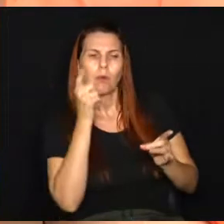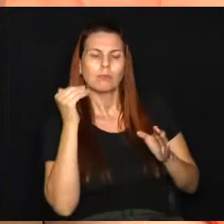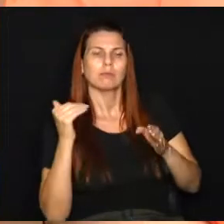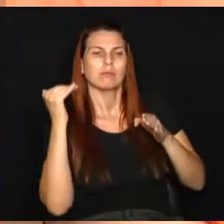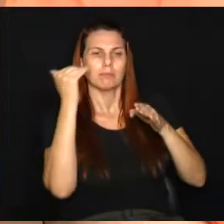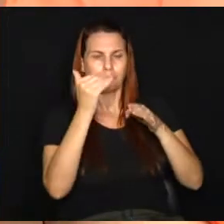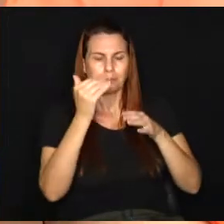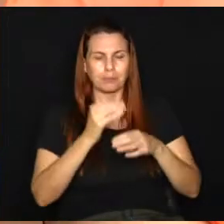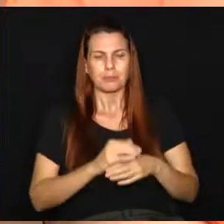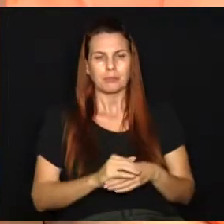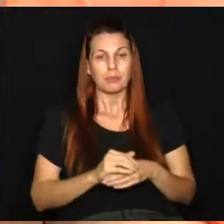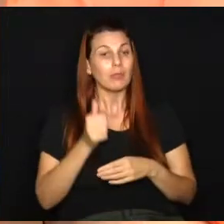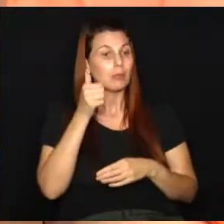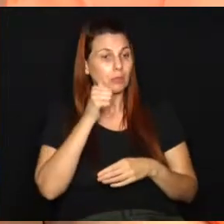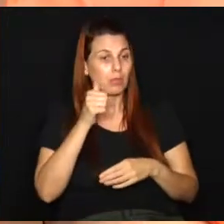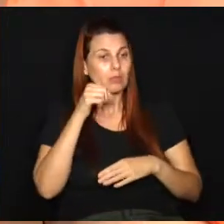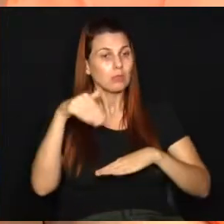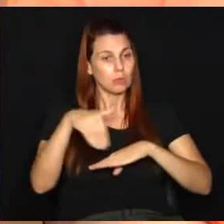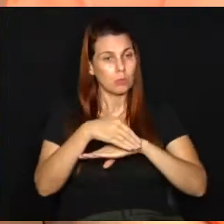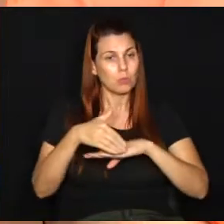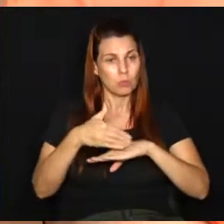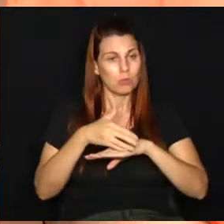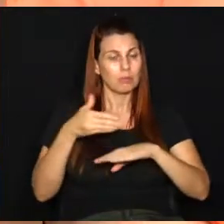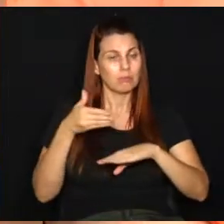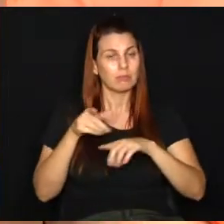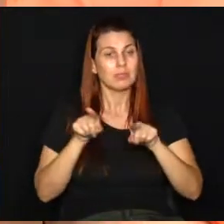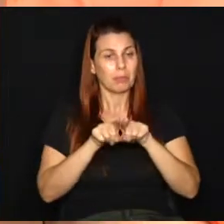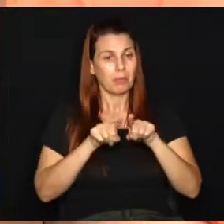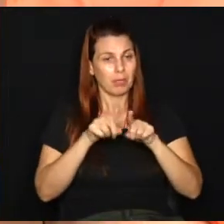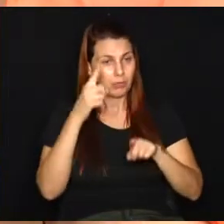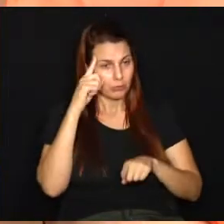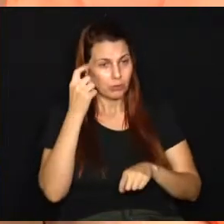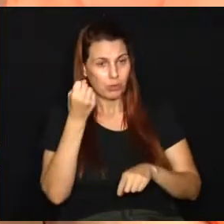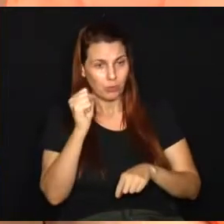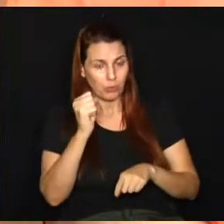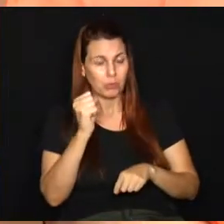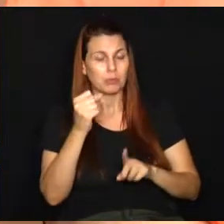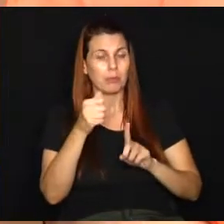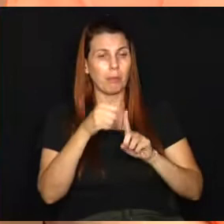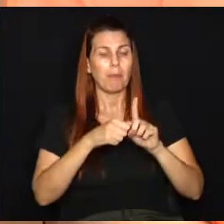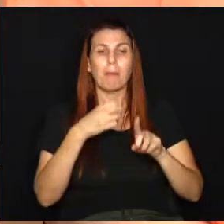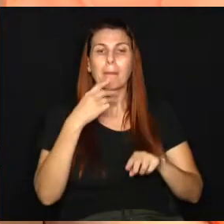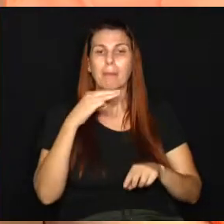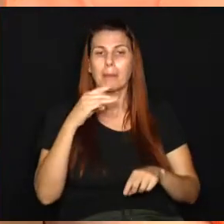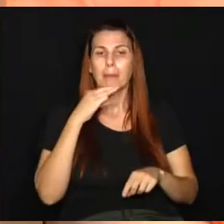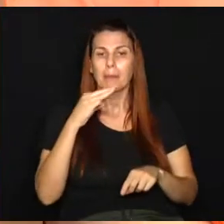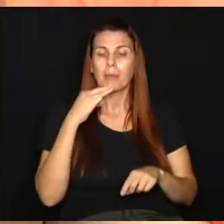As mulheres estão ocupando as ruas também, e no 8 de março, novamente, a gente vai estar ocupando as